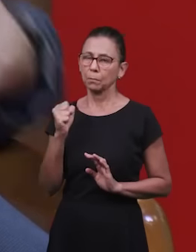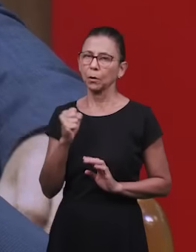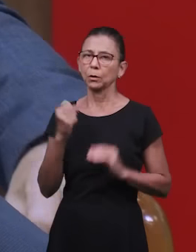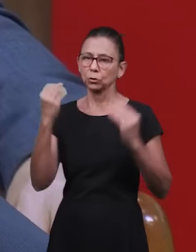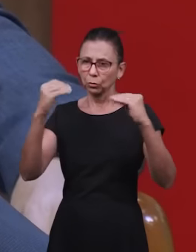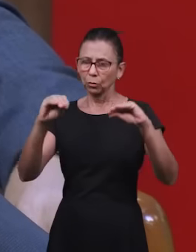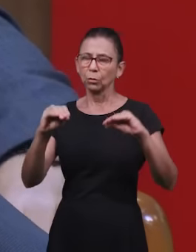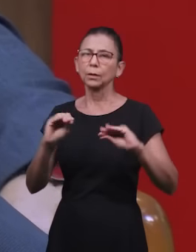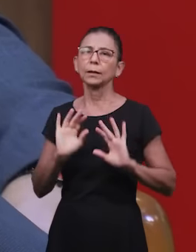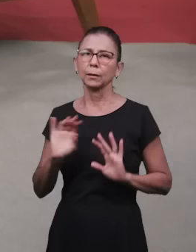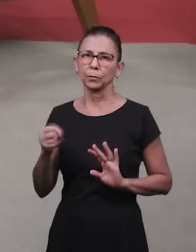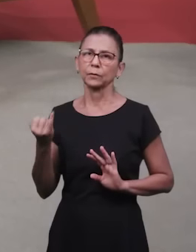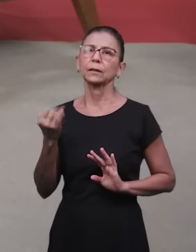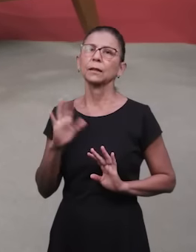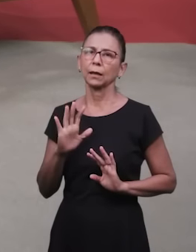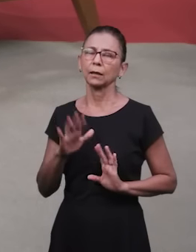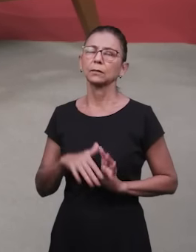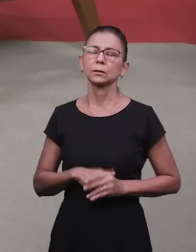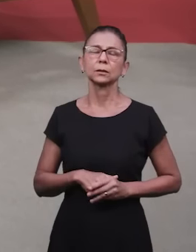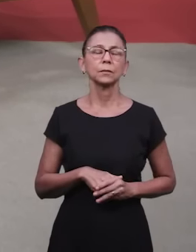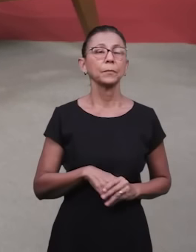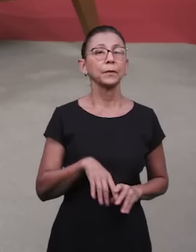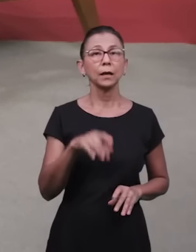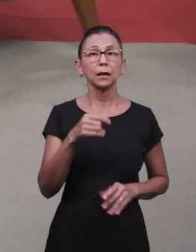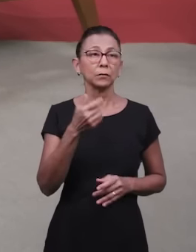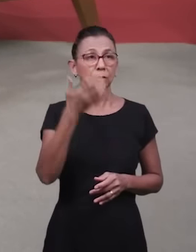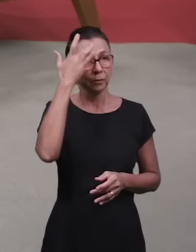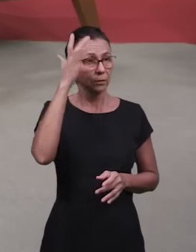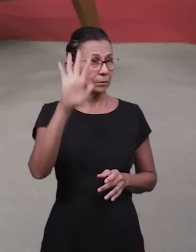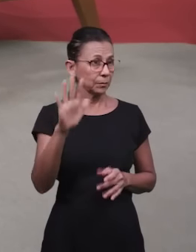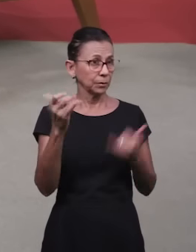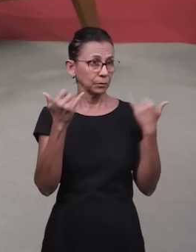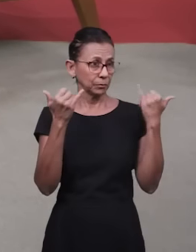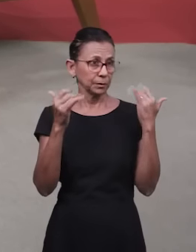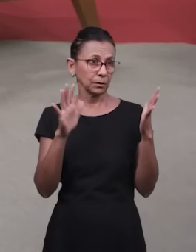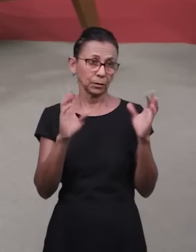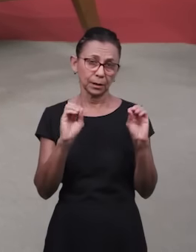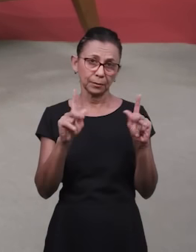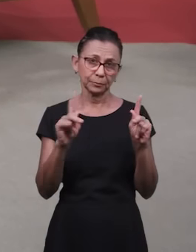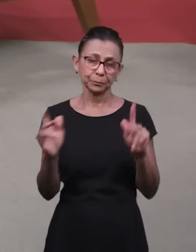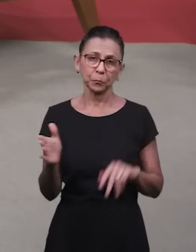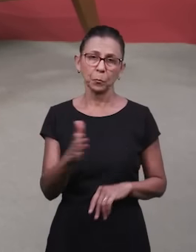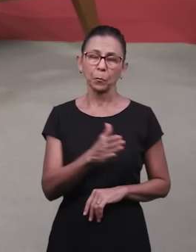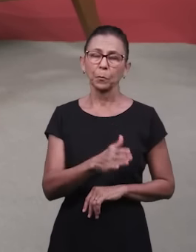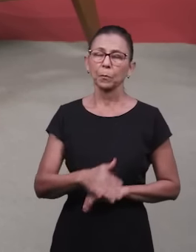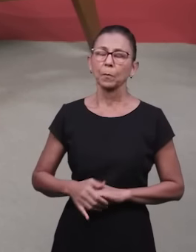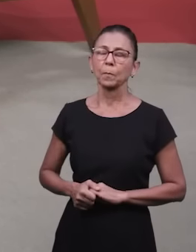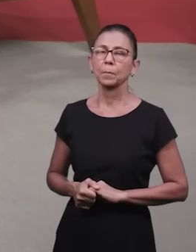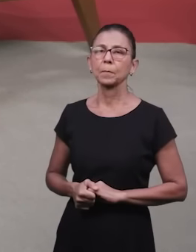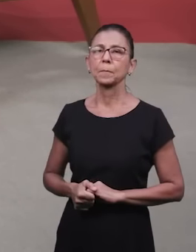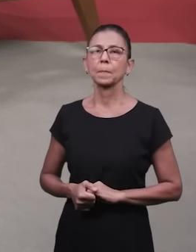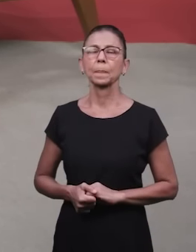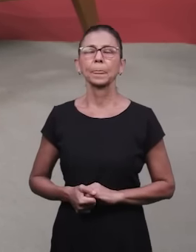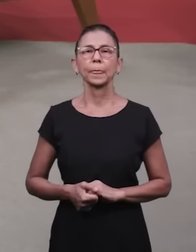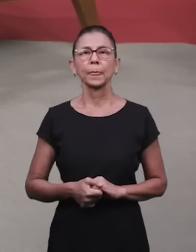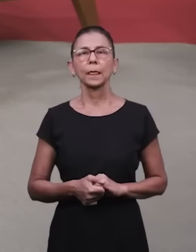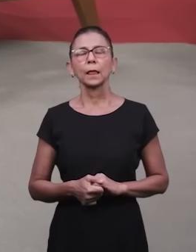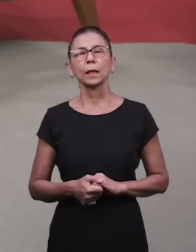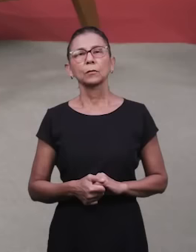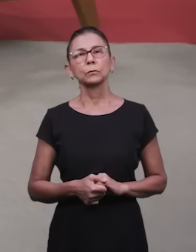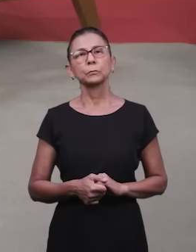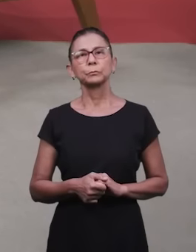colocado. Que coisa boa. Está vendo aí? Está aí, uma informação que talvez você não soubesse ainda. Vamos então ler duas mensagens que